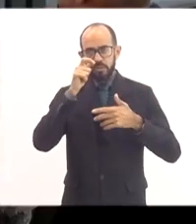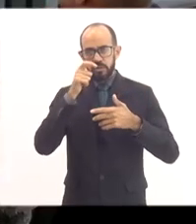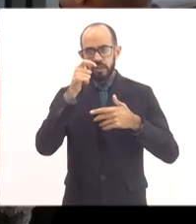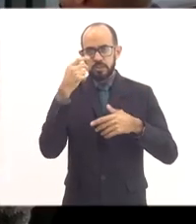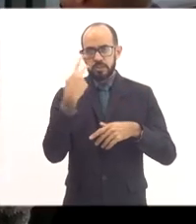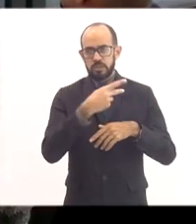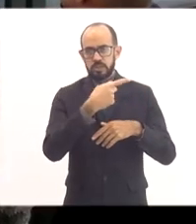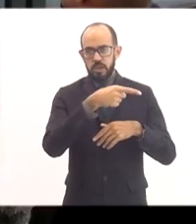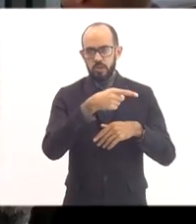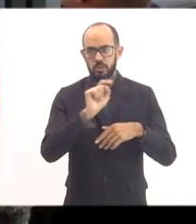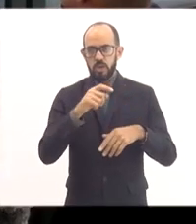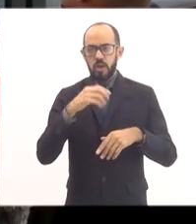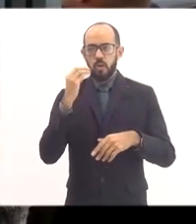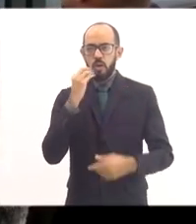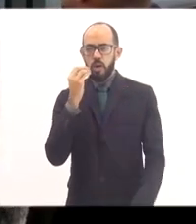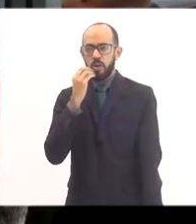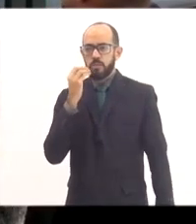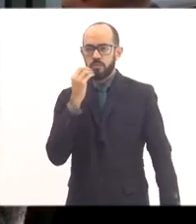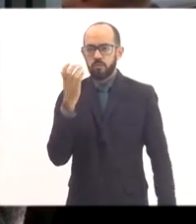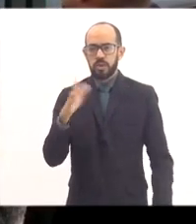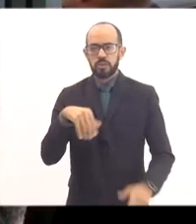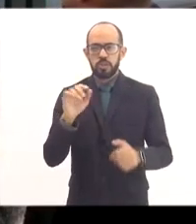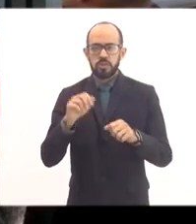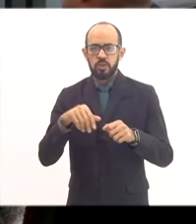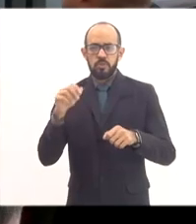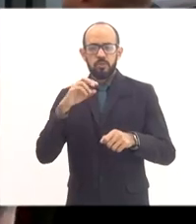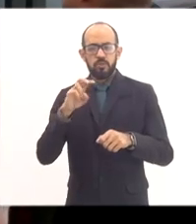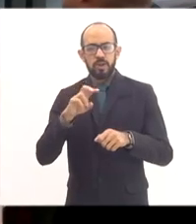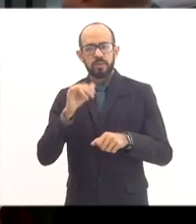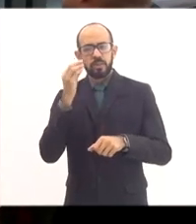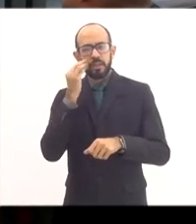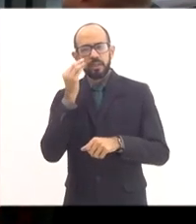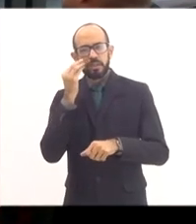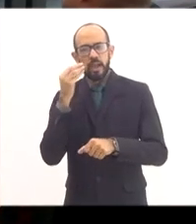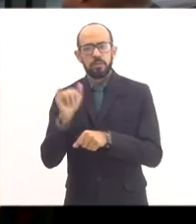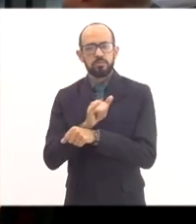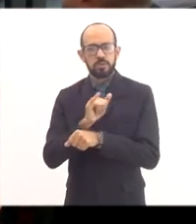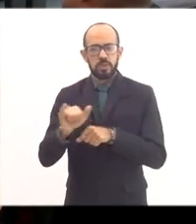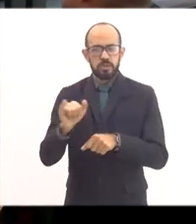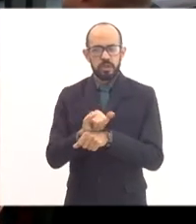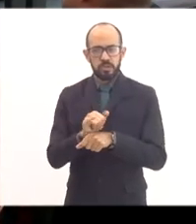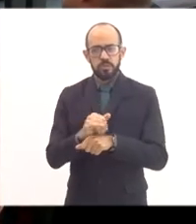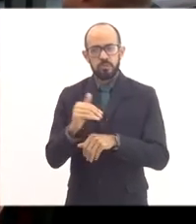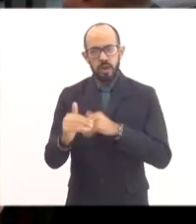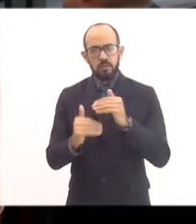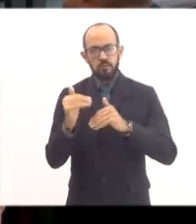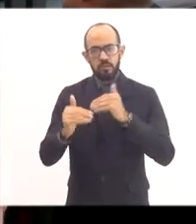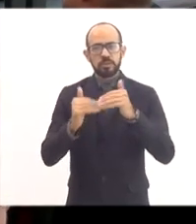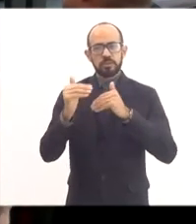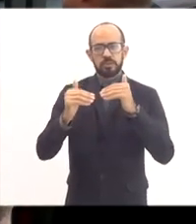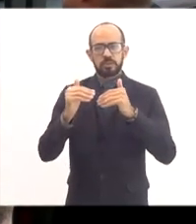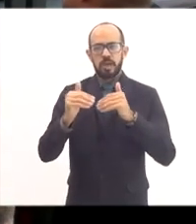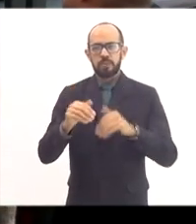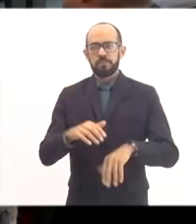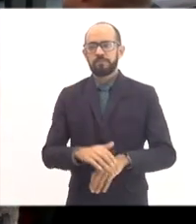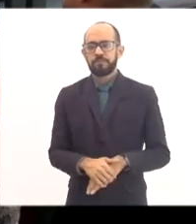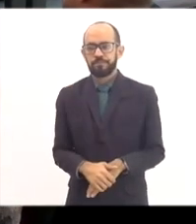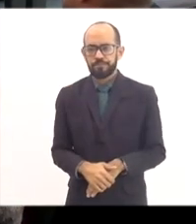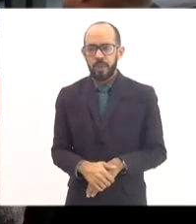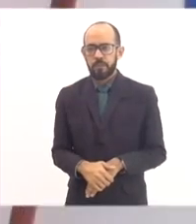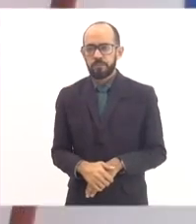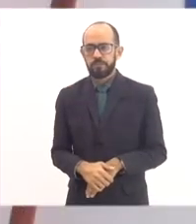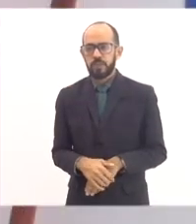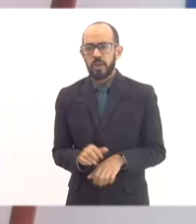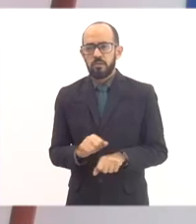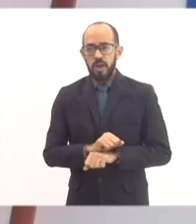E, obviamente, a gente vai tentar traçar mais alguma diretriz, avançar, dar mais um passo nessa perspectiva. Quero deixar claro algo que eu